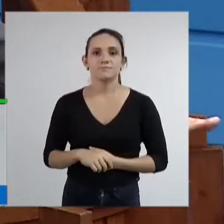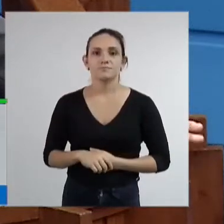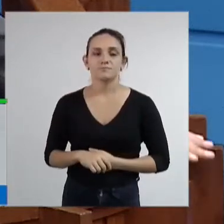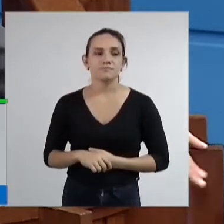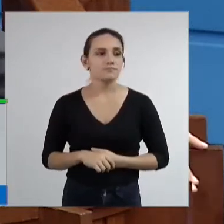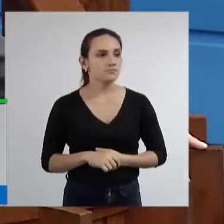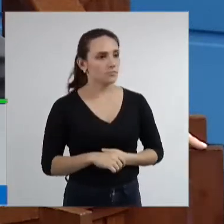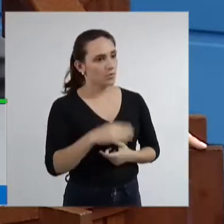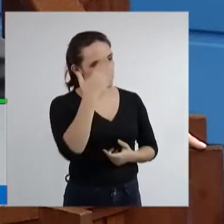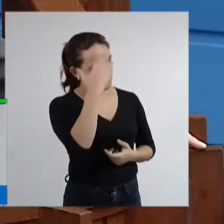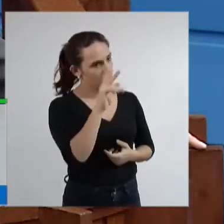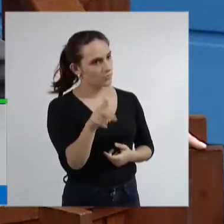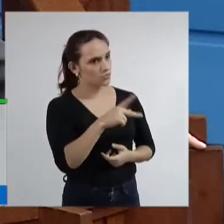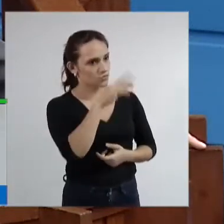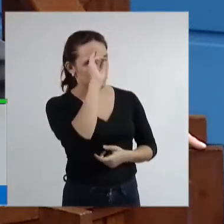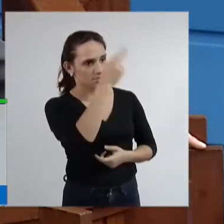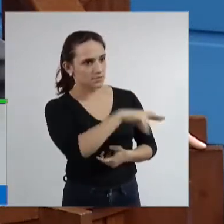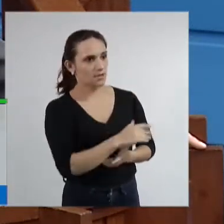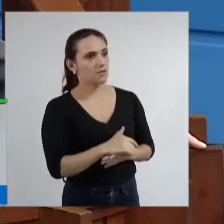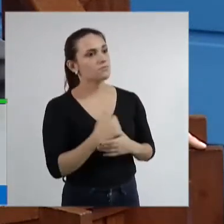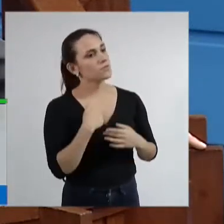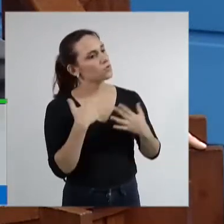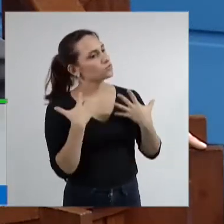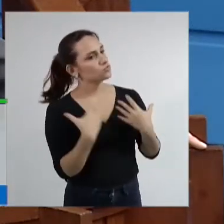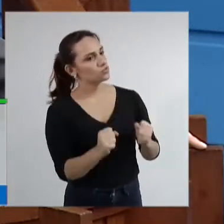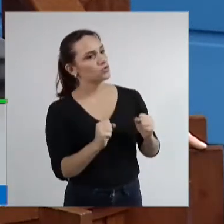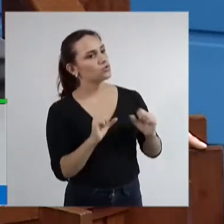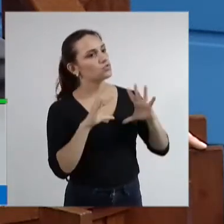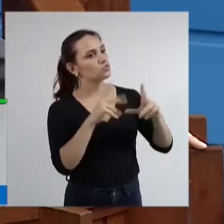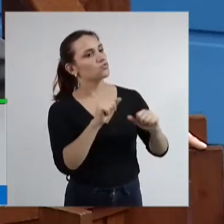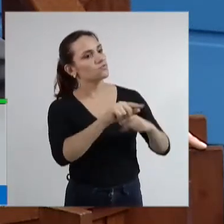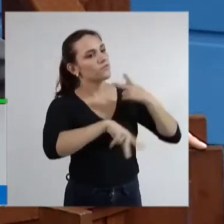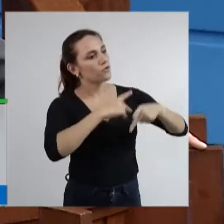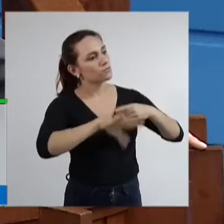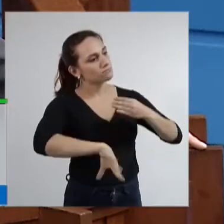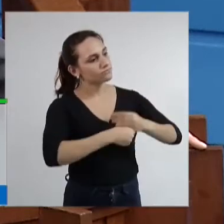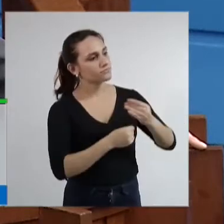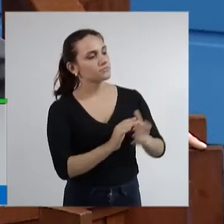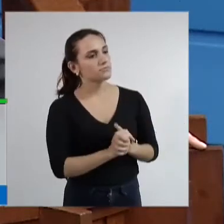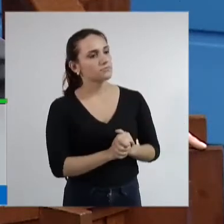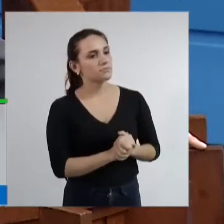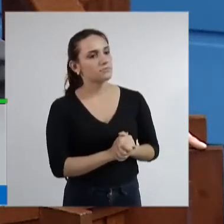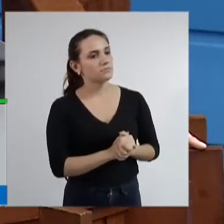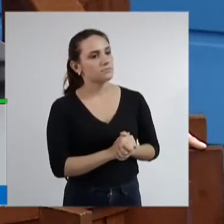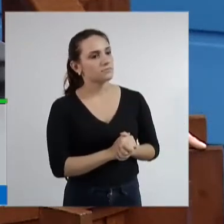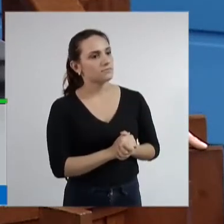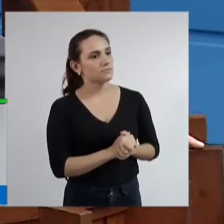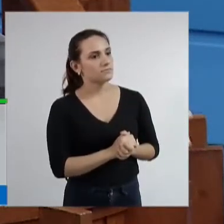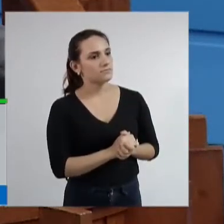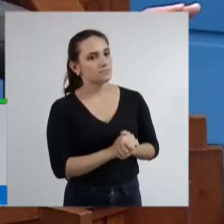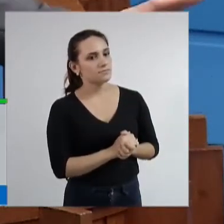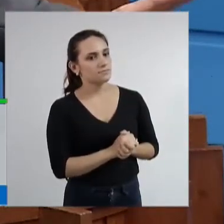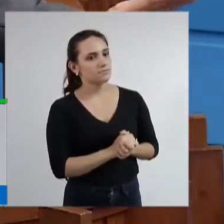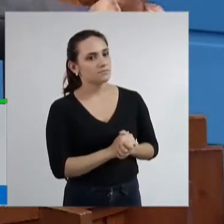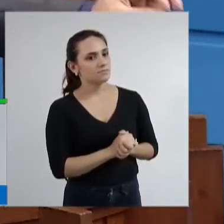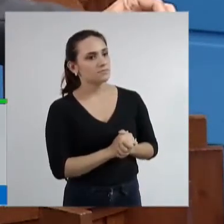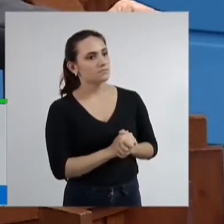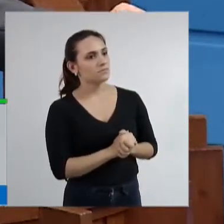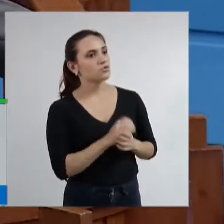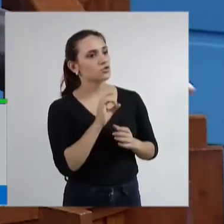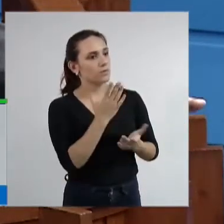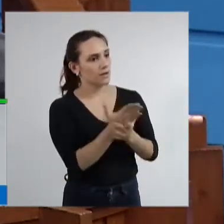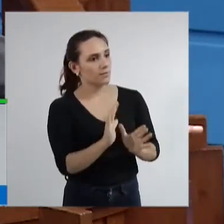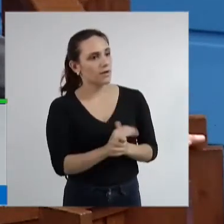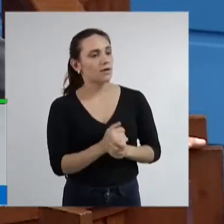deputado Rinaldo. Acolho na inteireza a parte de Vossa Excelência o meu pronunciamento. Queria só para encerrar, senhor